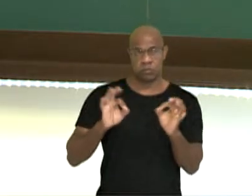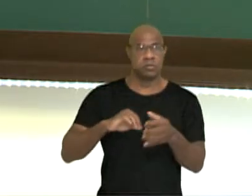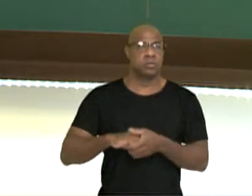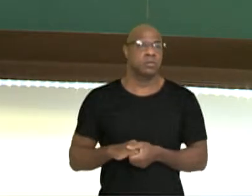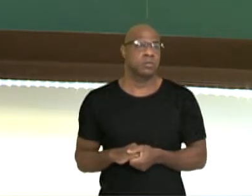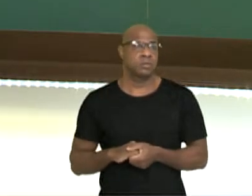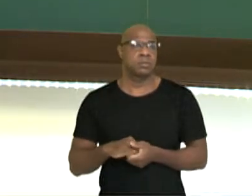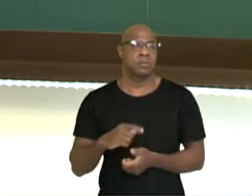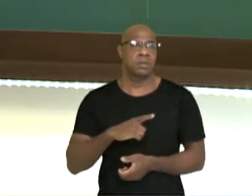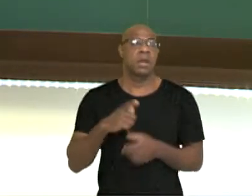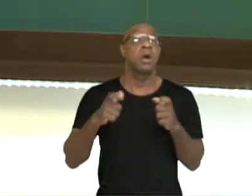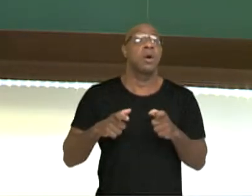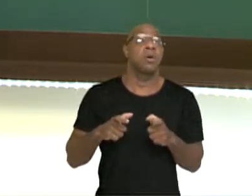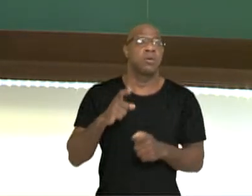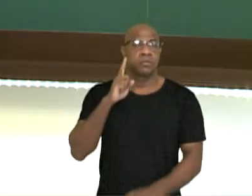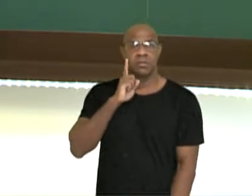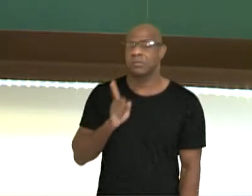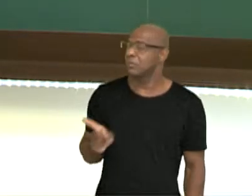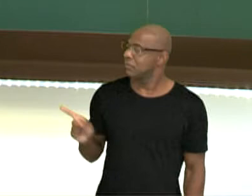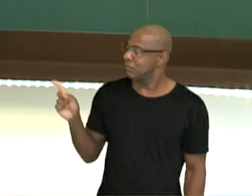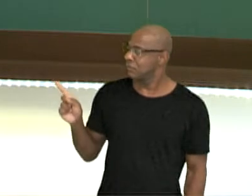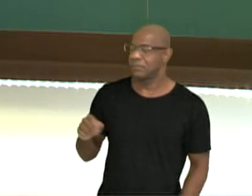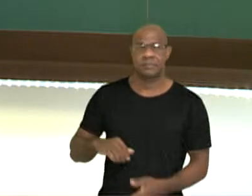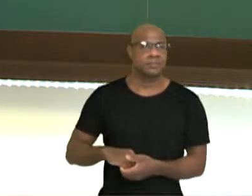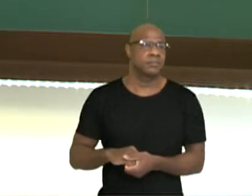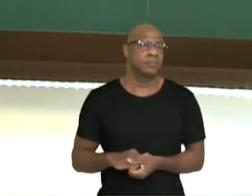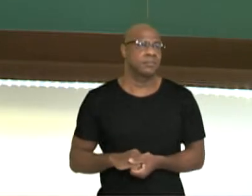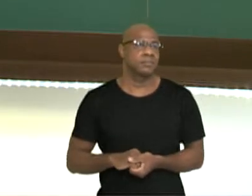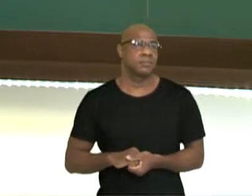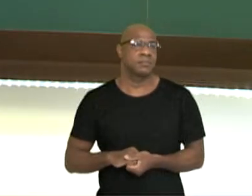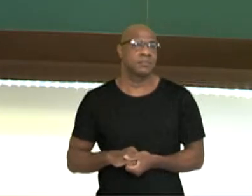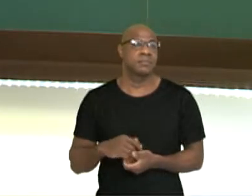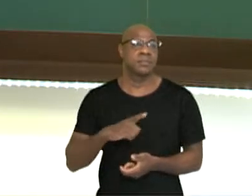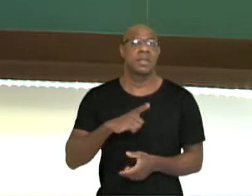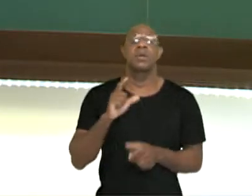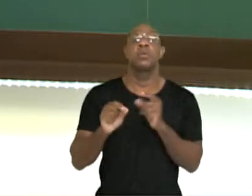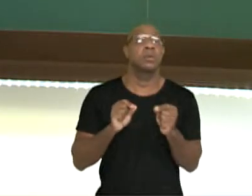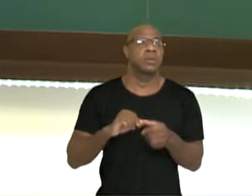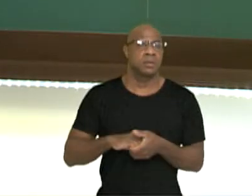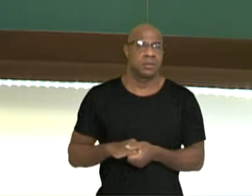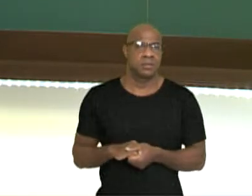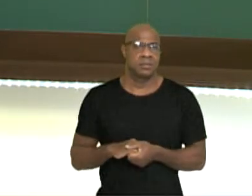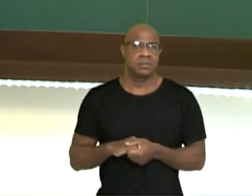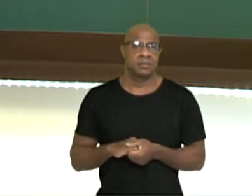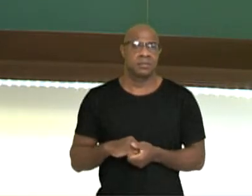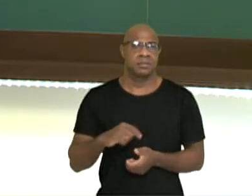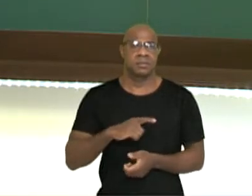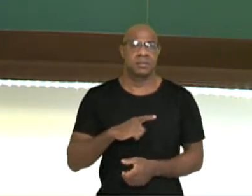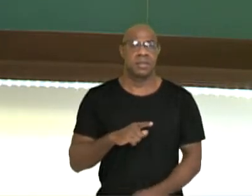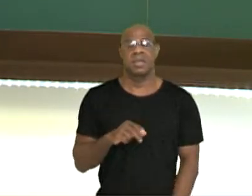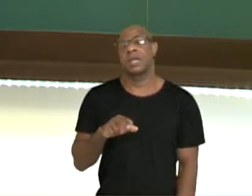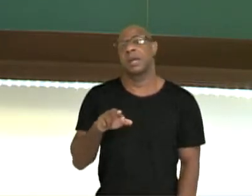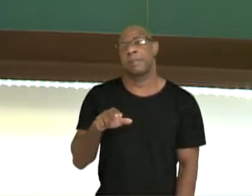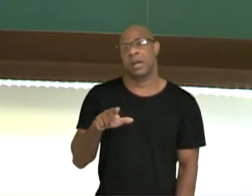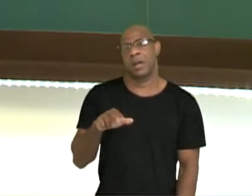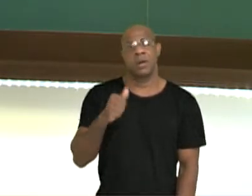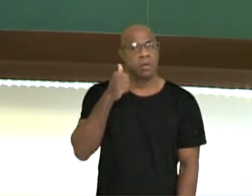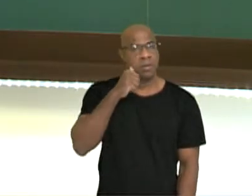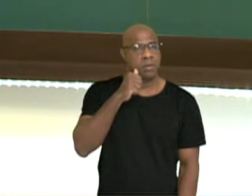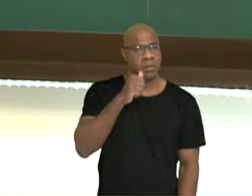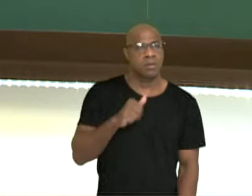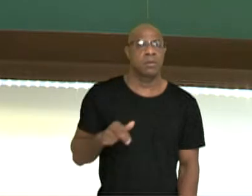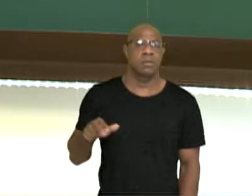Em Spain e Long Island. E ele tem o quê? Um brother e uma sister, que eles